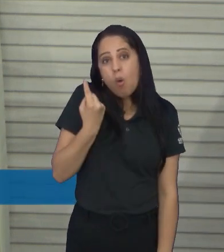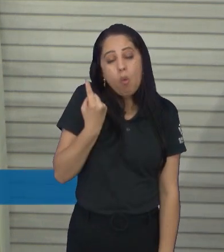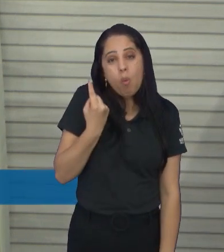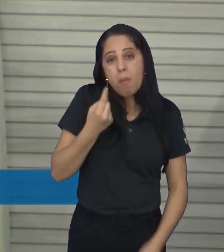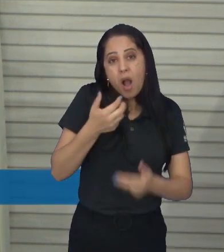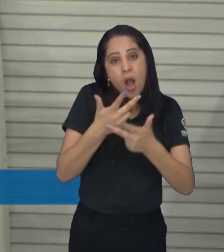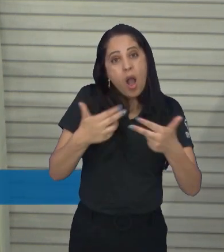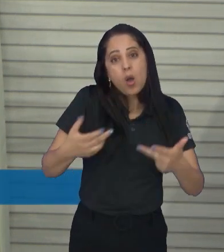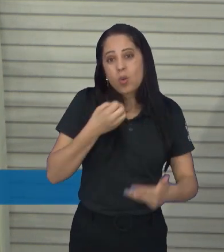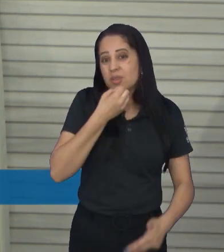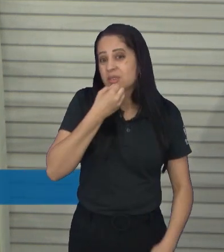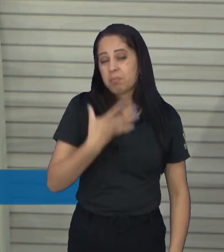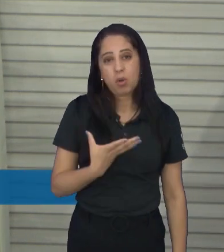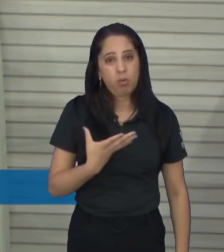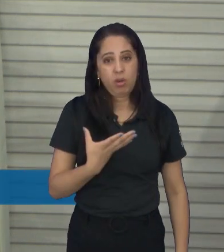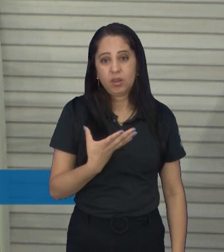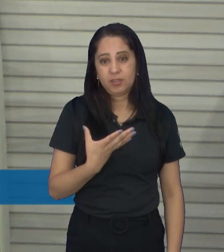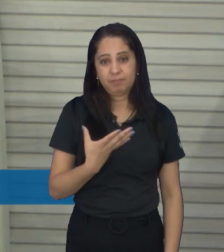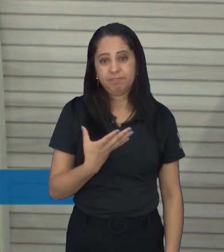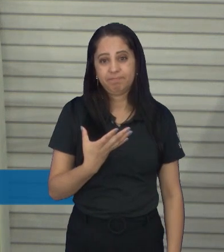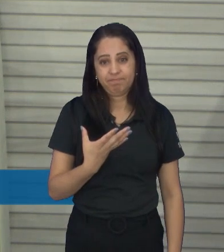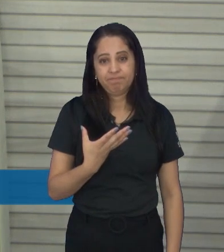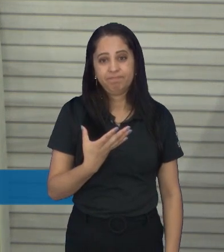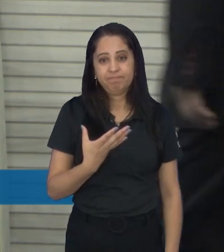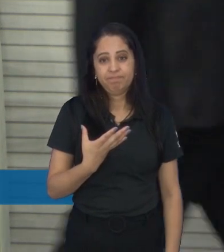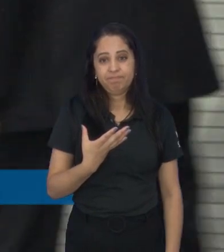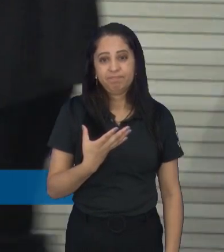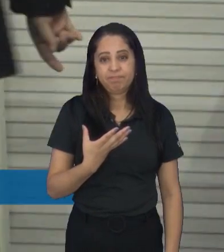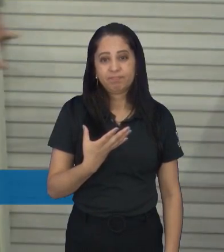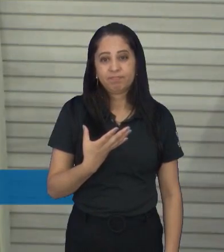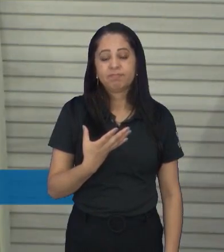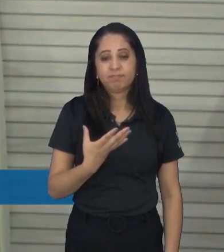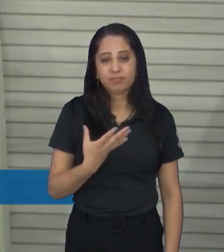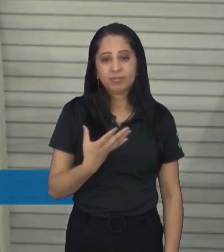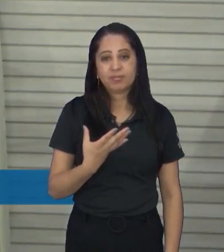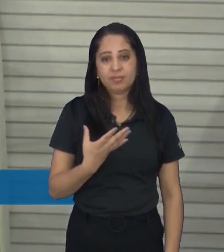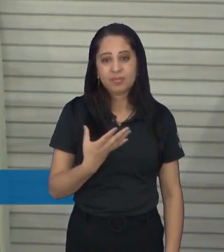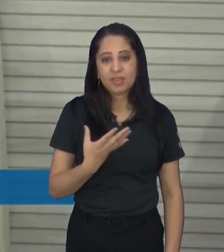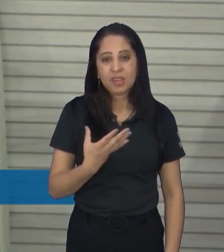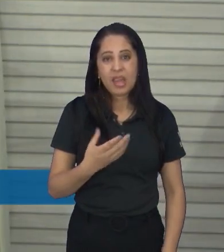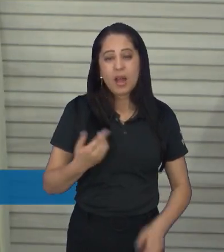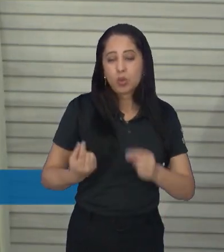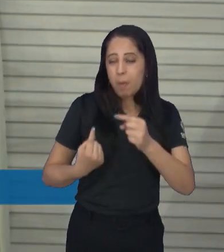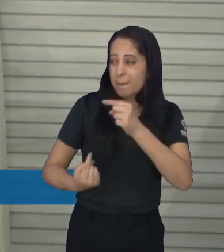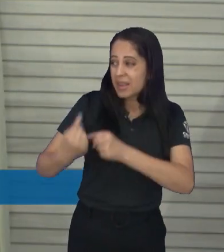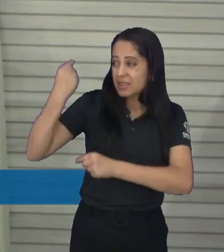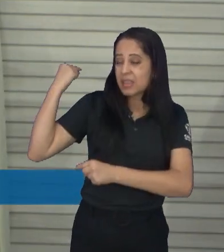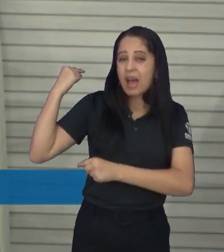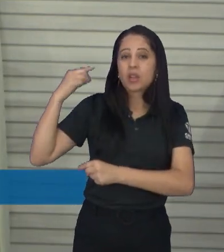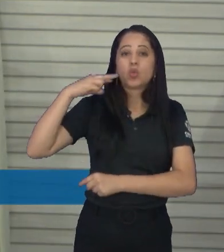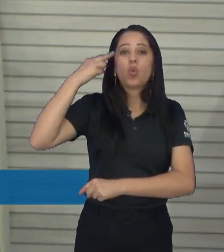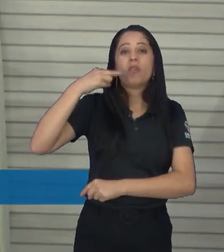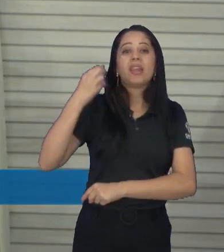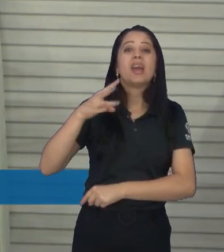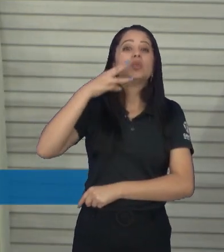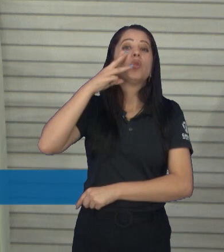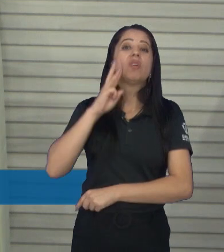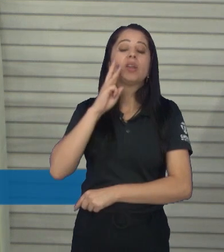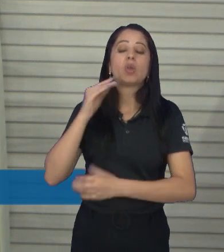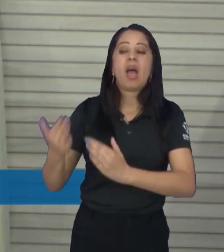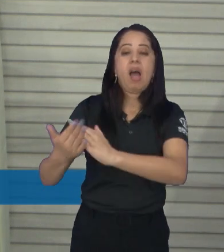encantamento de valetas com manilhas que foi o nosso amigo volte Hayashi naquela época que ele